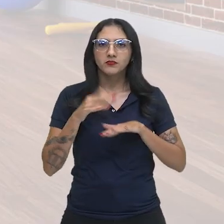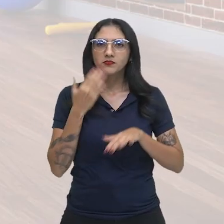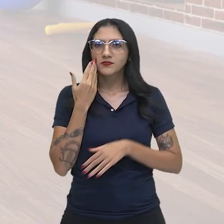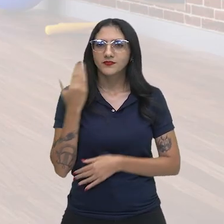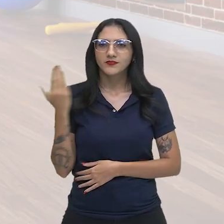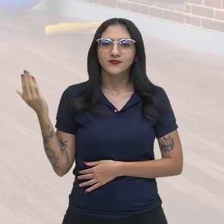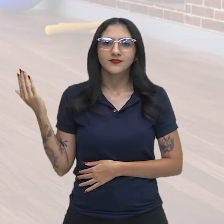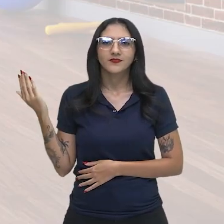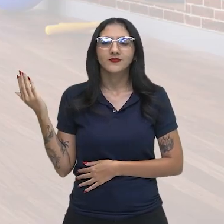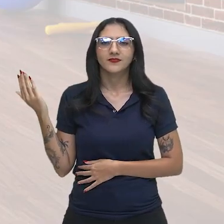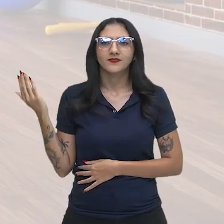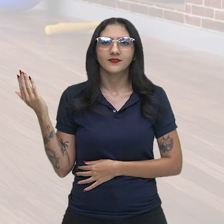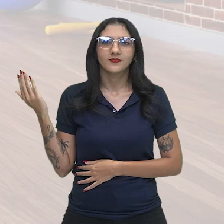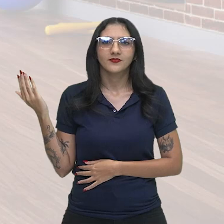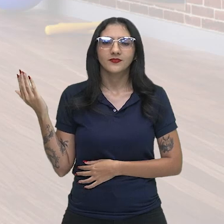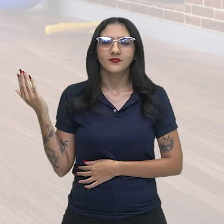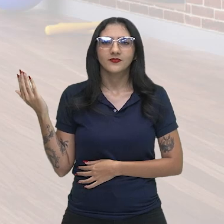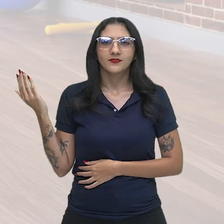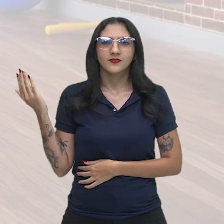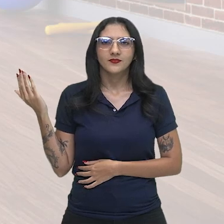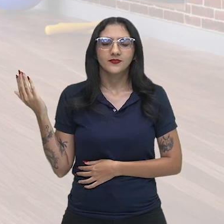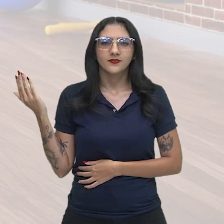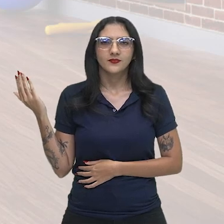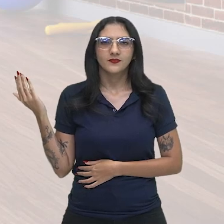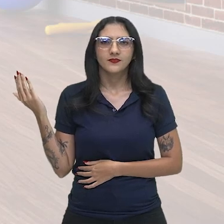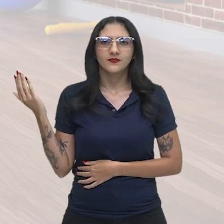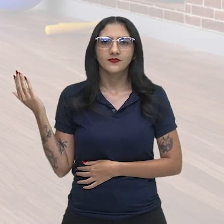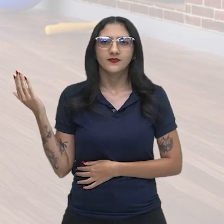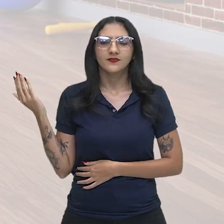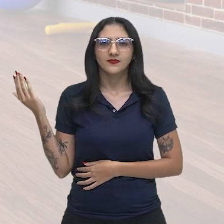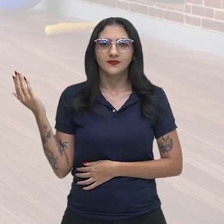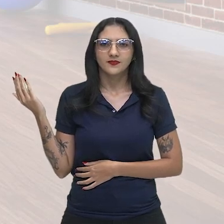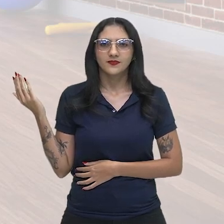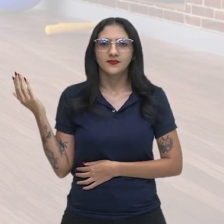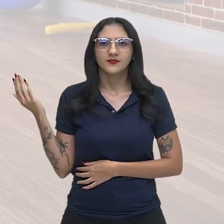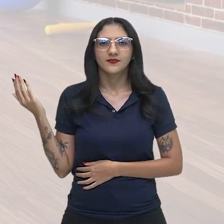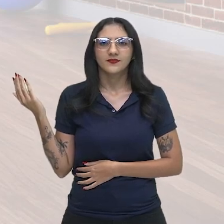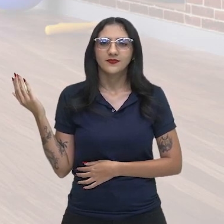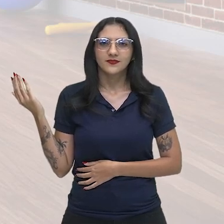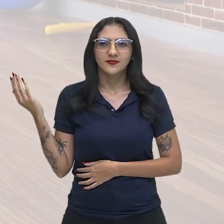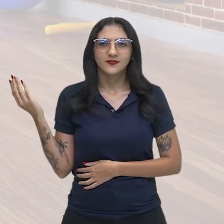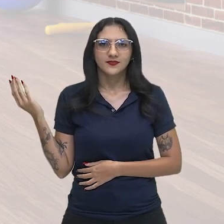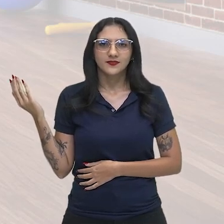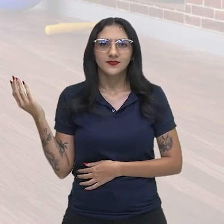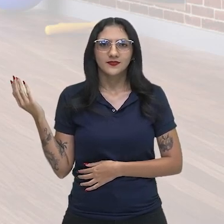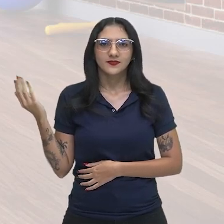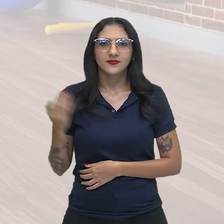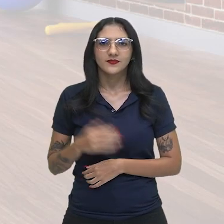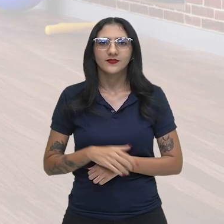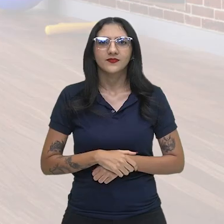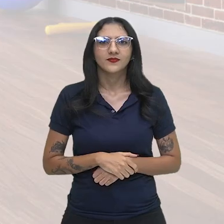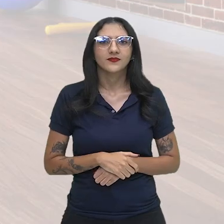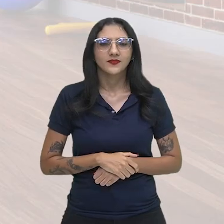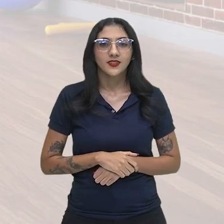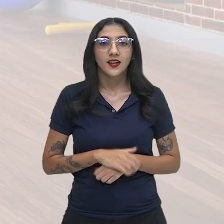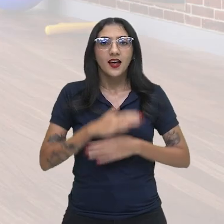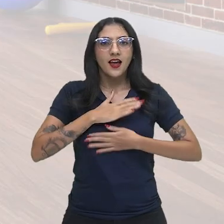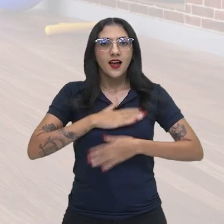2, 3, 4, 5, 6, 7, 8. E